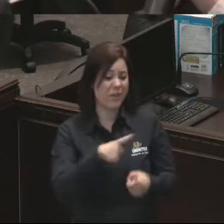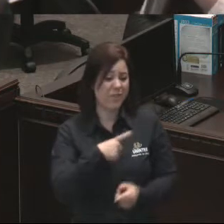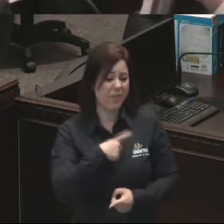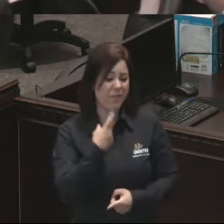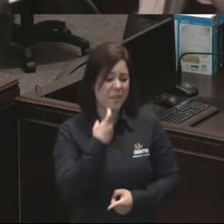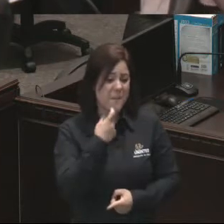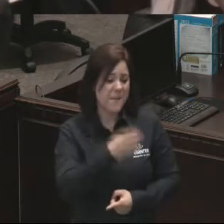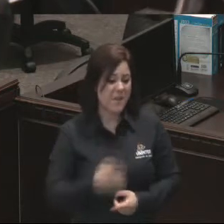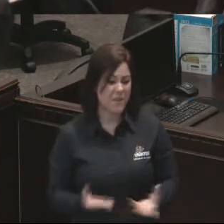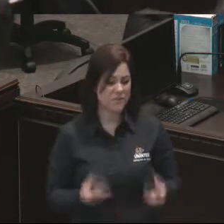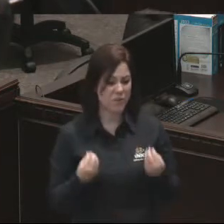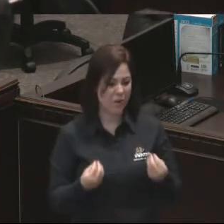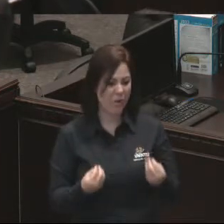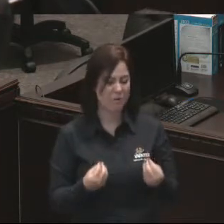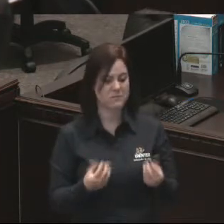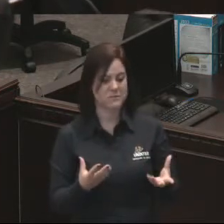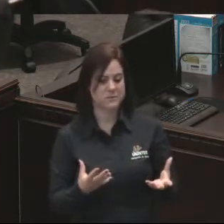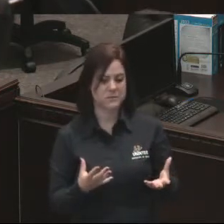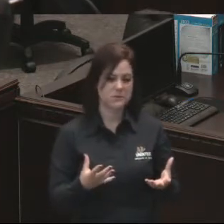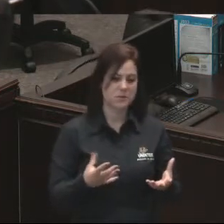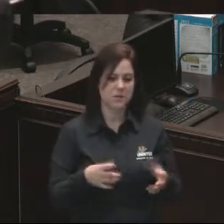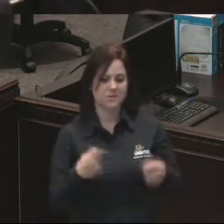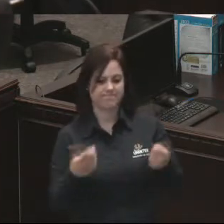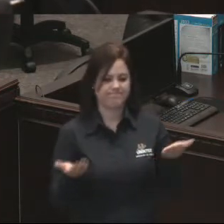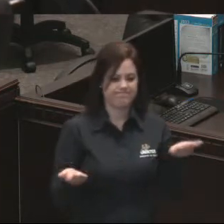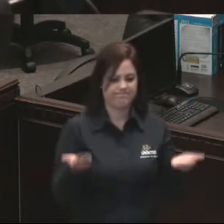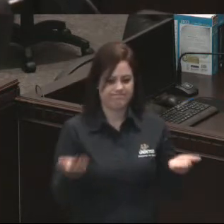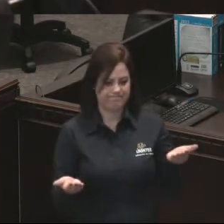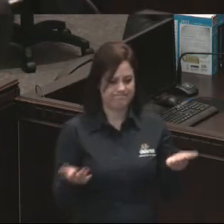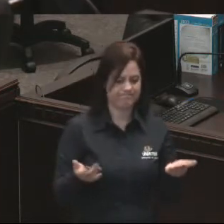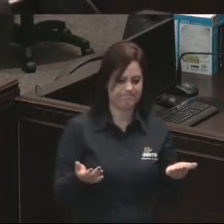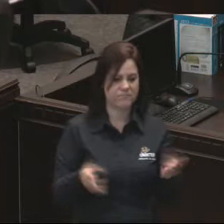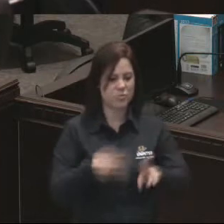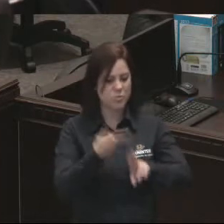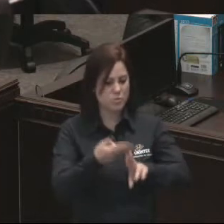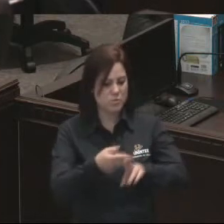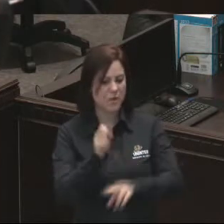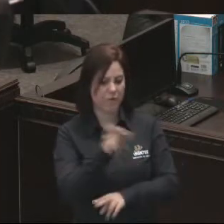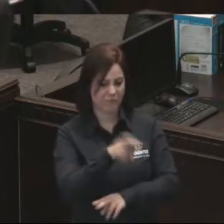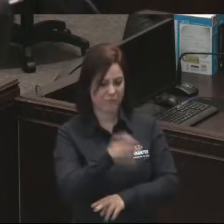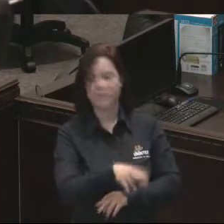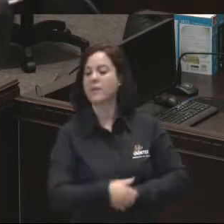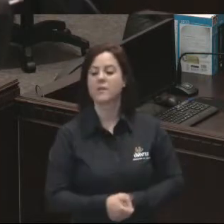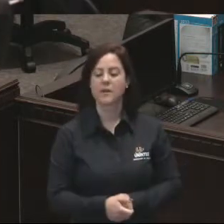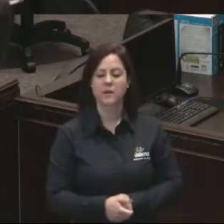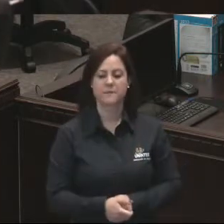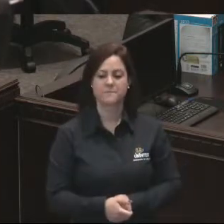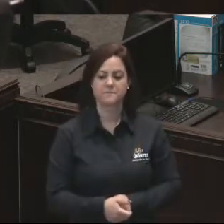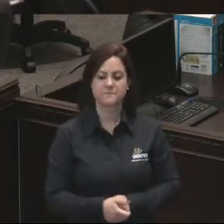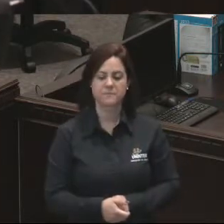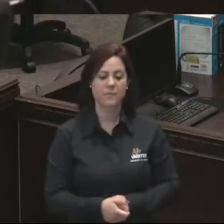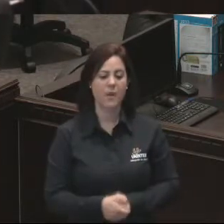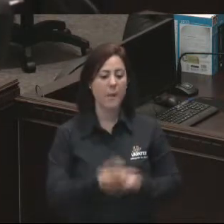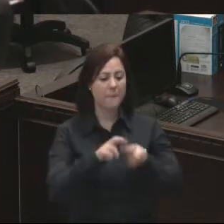essas lavouras. Então, nós temos uma aplicação também, dificilmente vocês vão ver